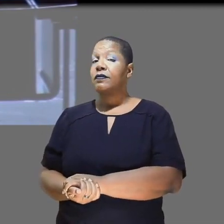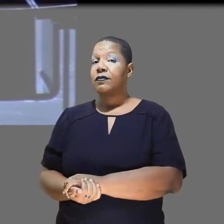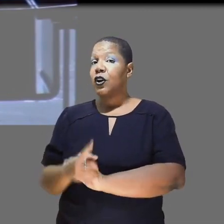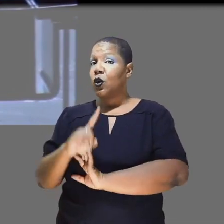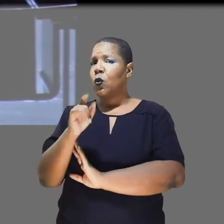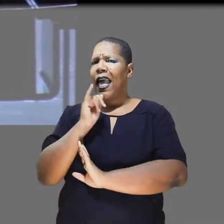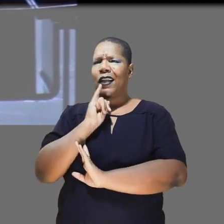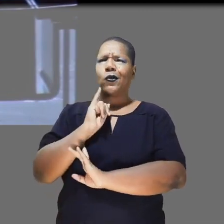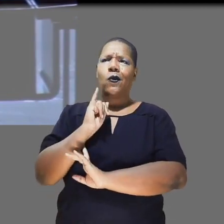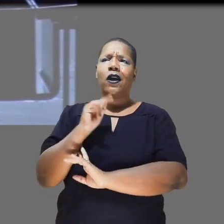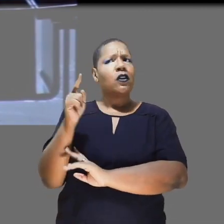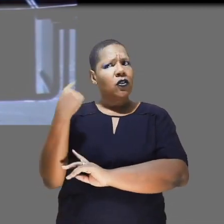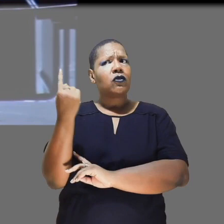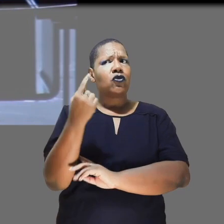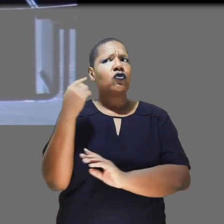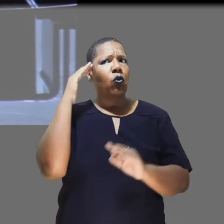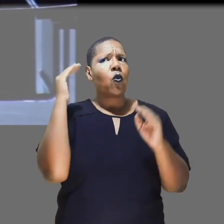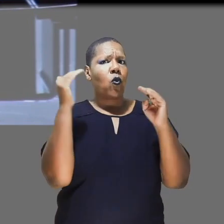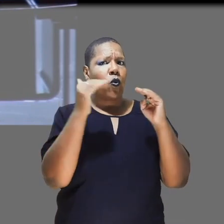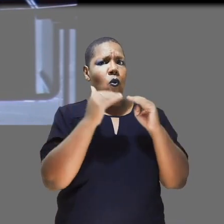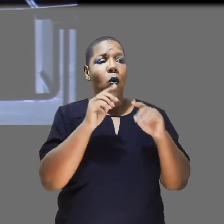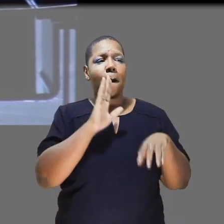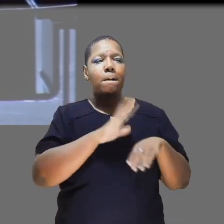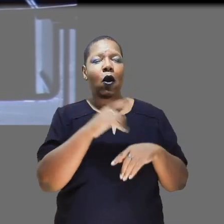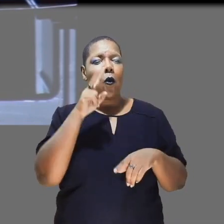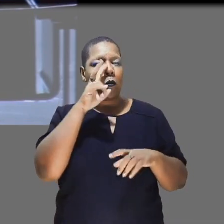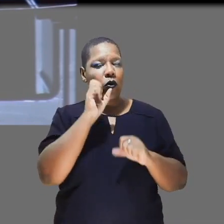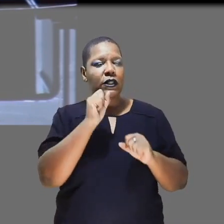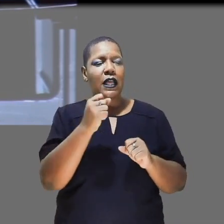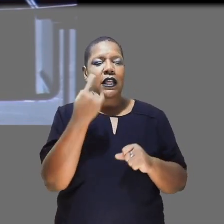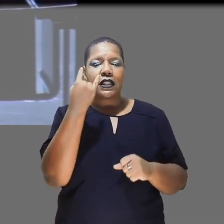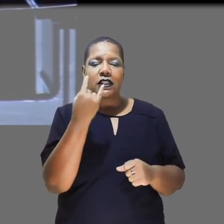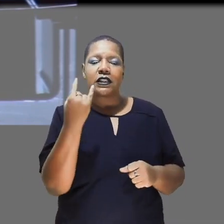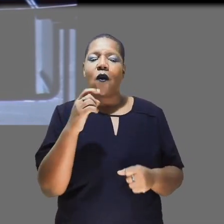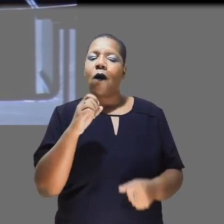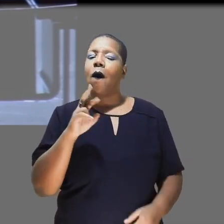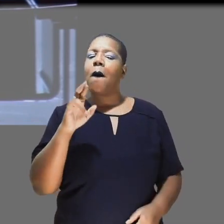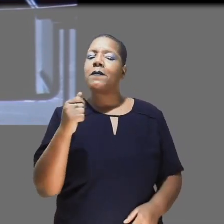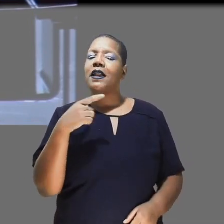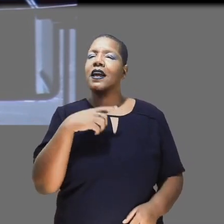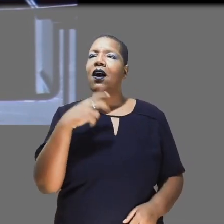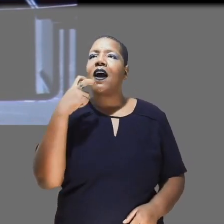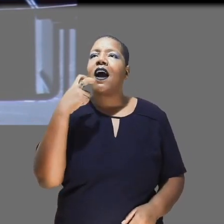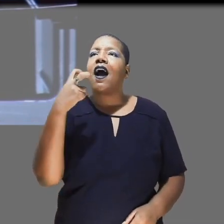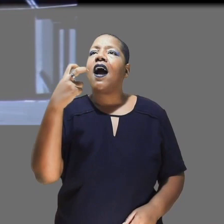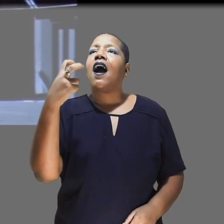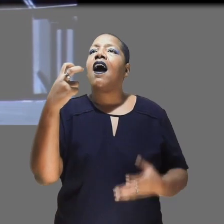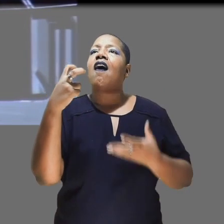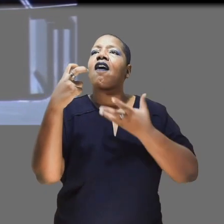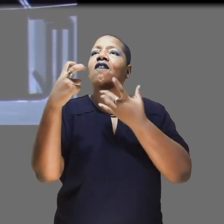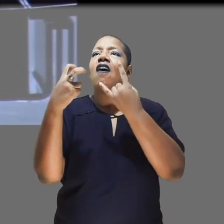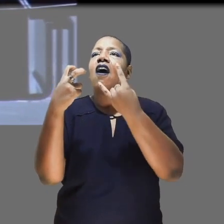Não é à toa o consenso de que um dos maiores poderes de sedução da ópera resida justamente no fascínio pela